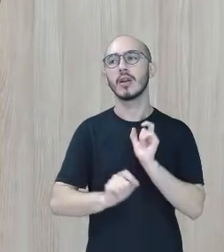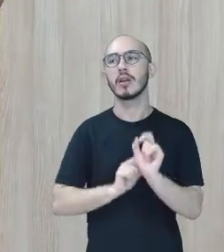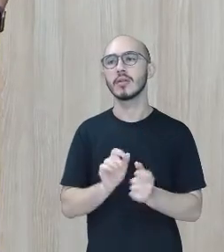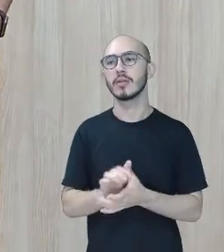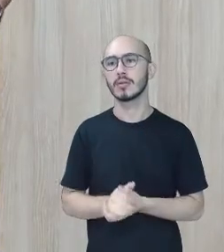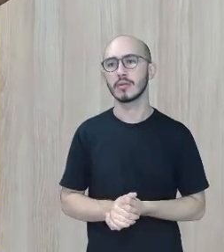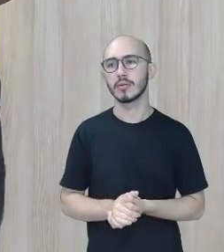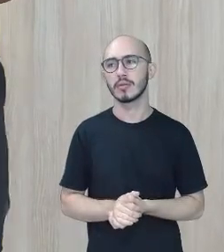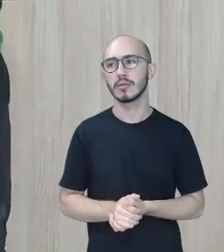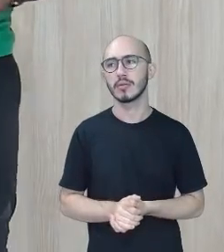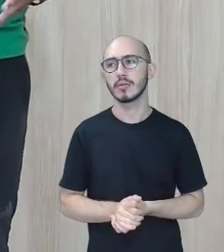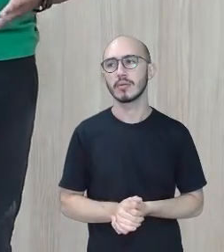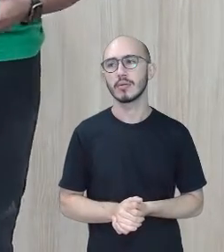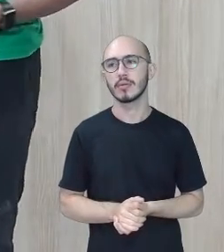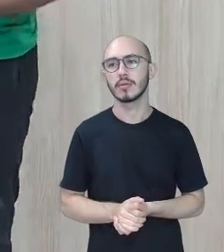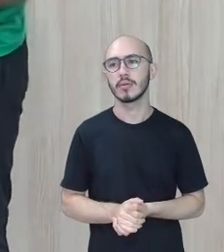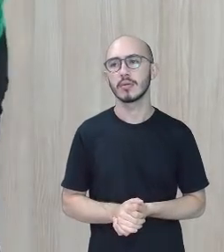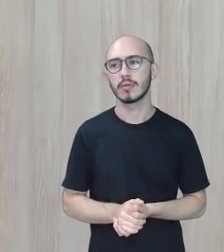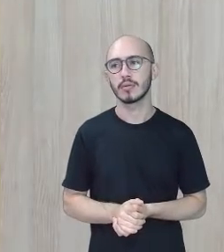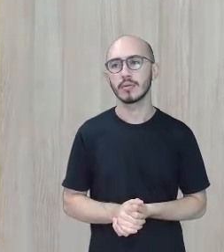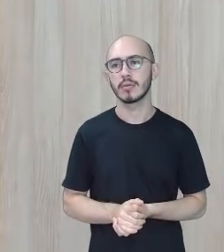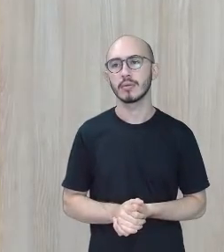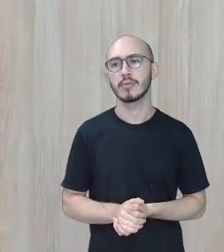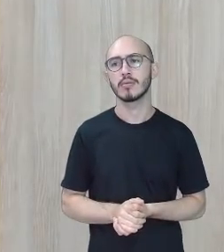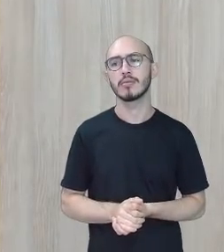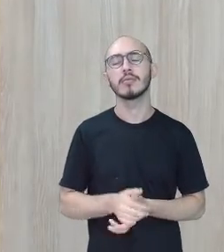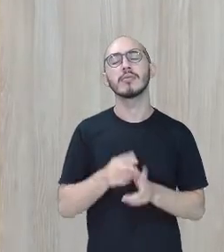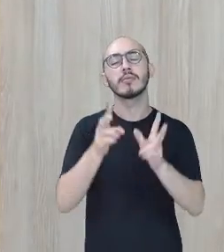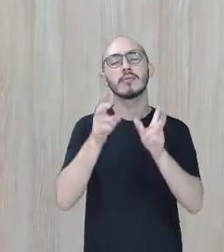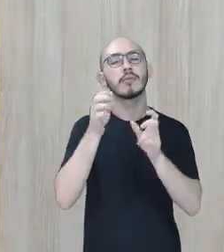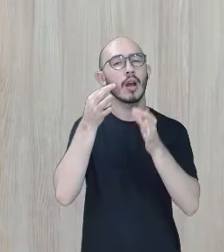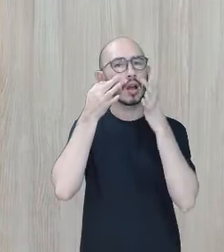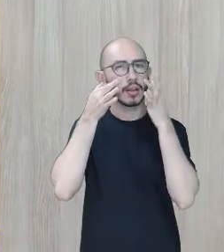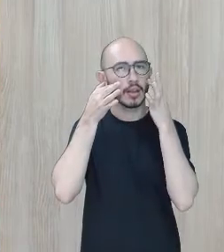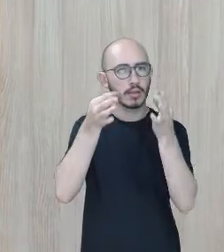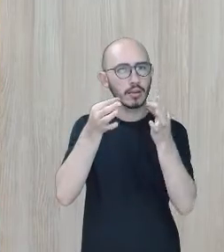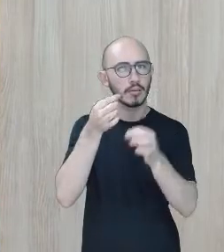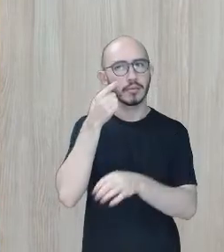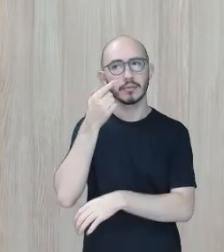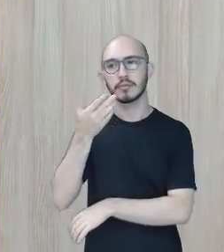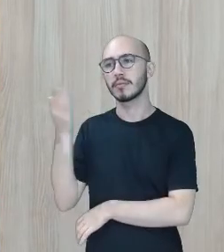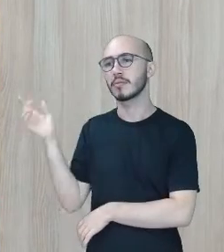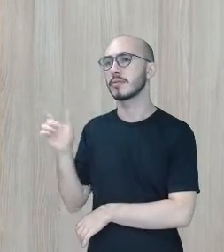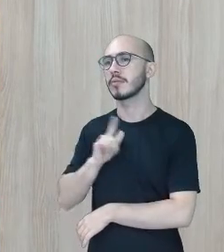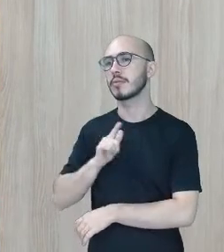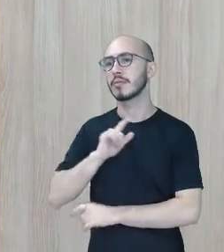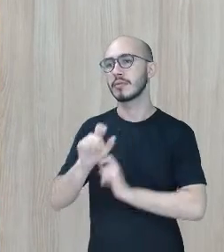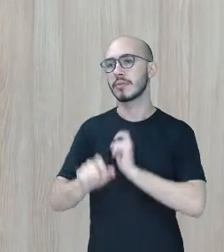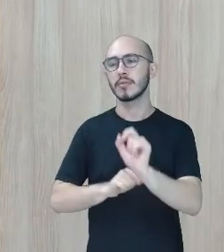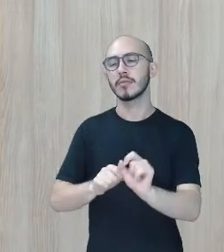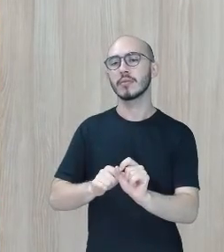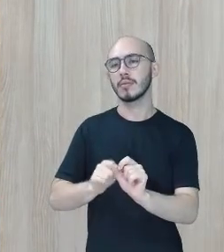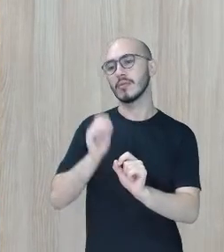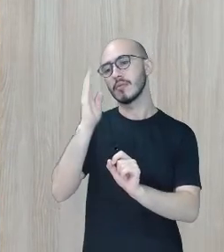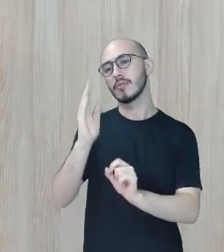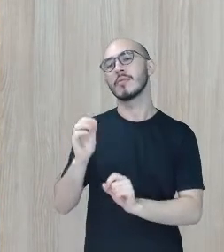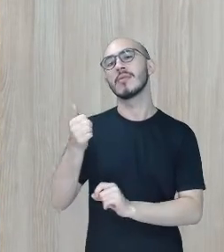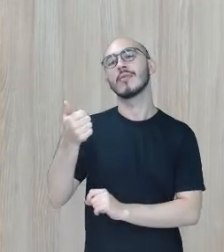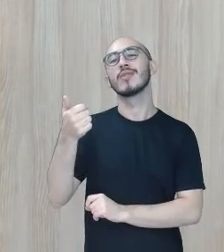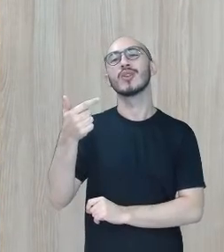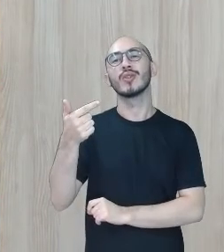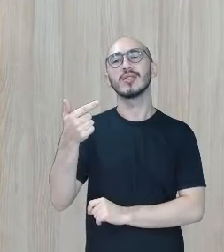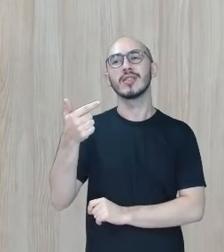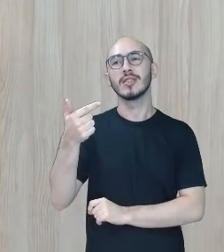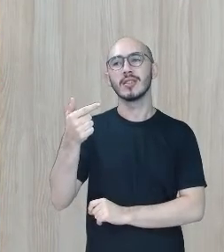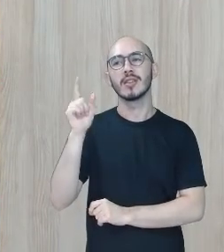mede esse valor, Pedro? Não está aparecendo. Se você observar aqui nessa imagem, esse valor 12 aqui, ó, ele é a